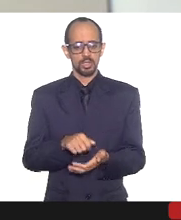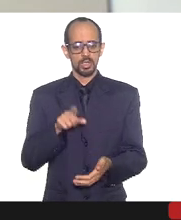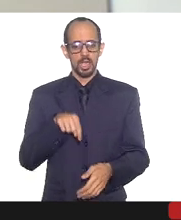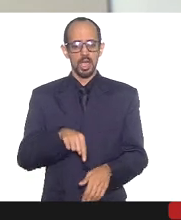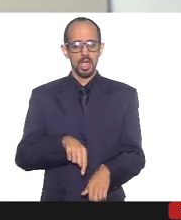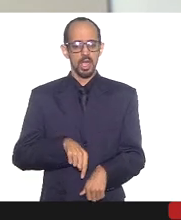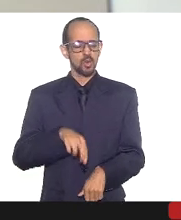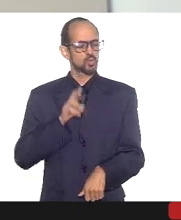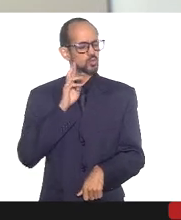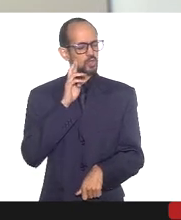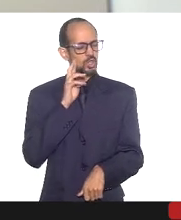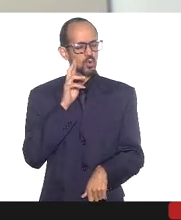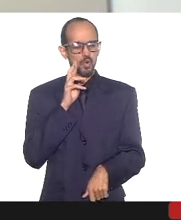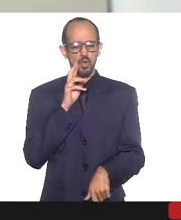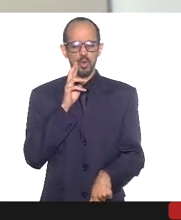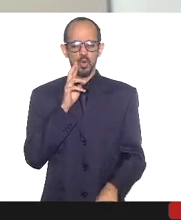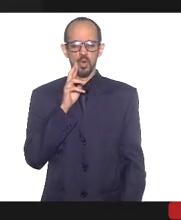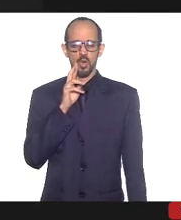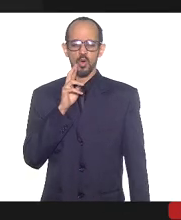senhor